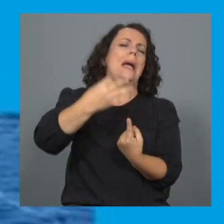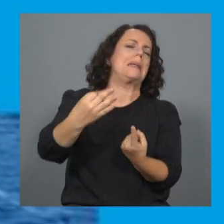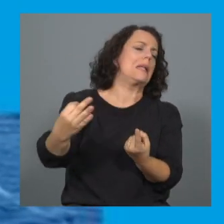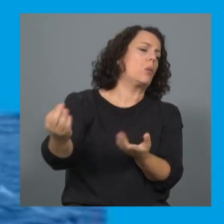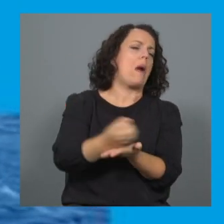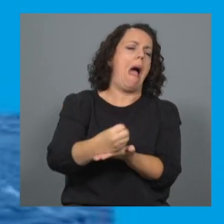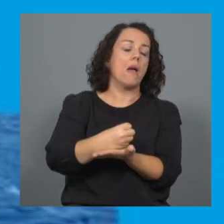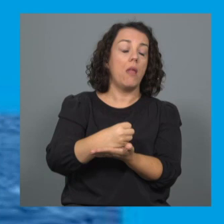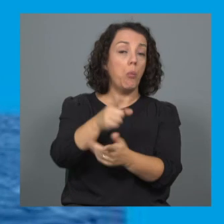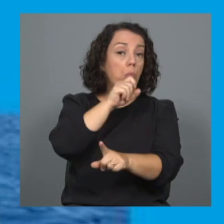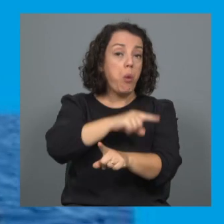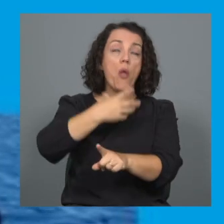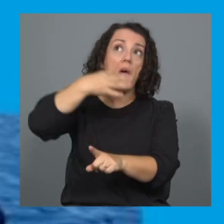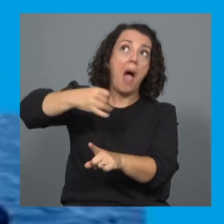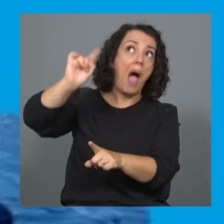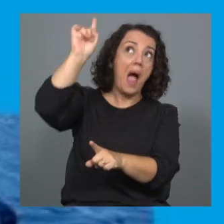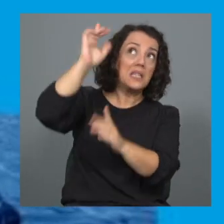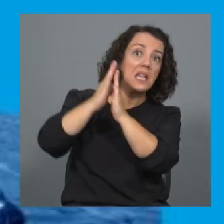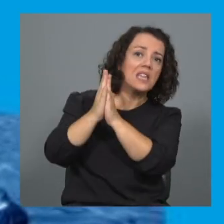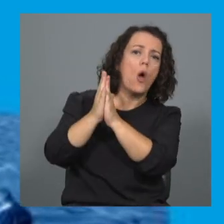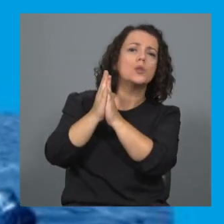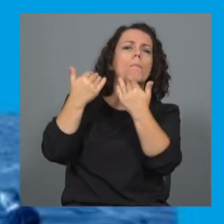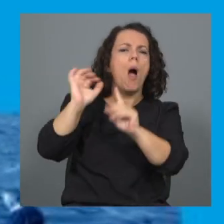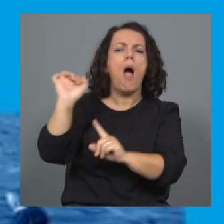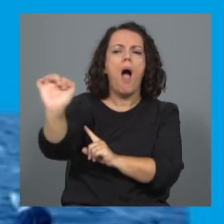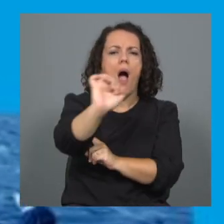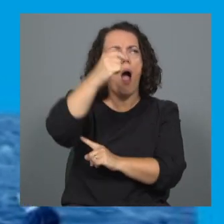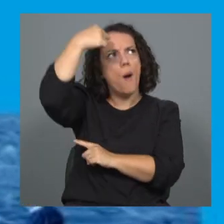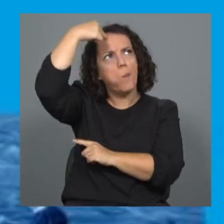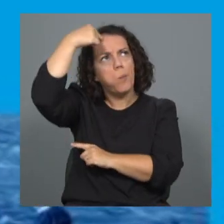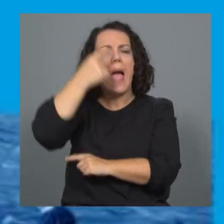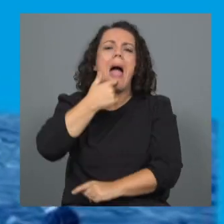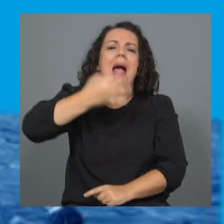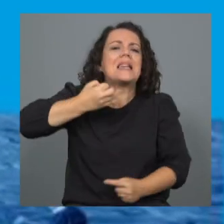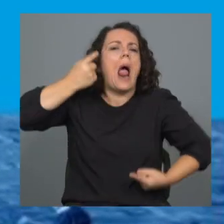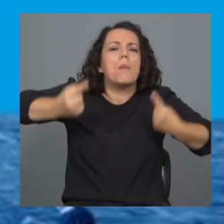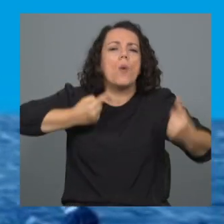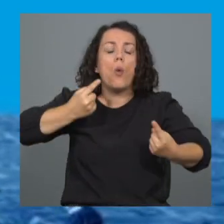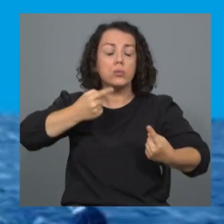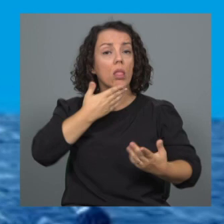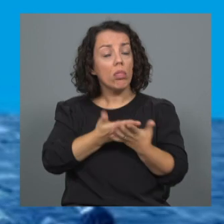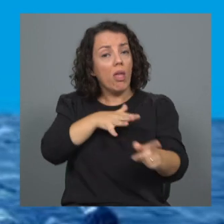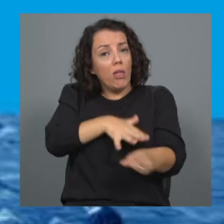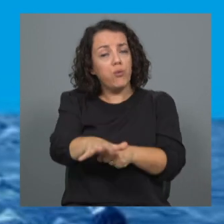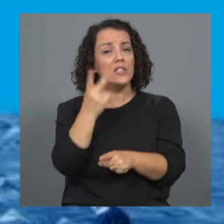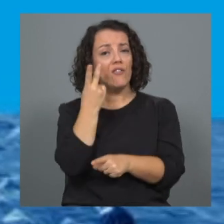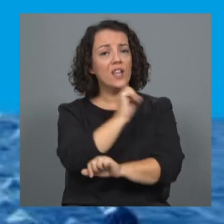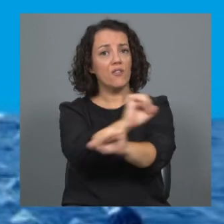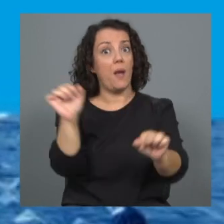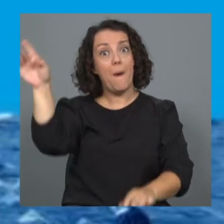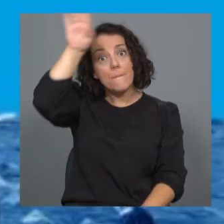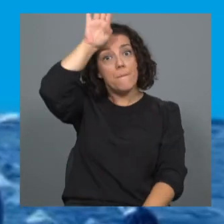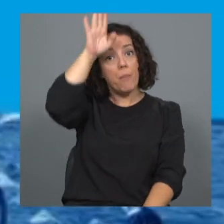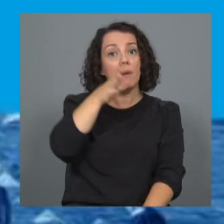não acreditar em Deus, mas em alguma coisa acredita e isso interfere em todas as dimensões da sua vida. E o Papa diz mesmo